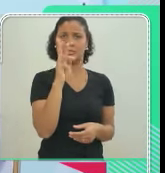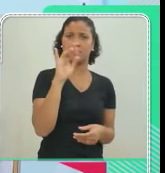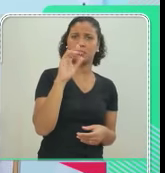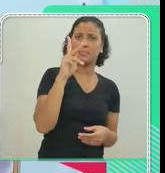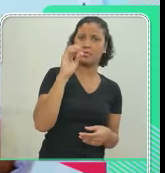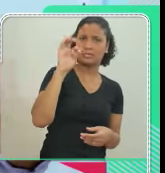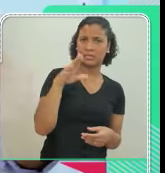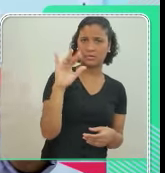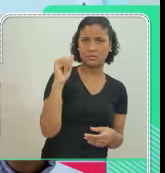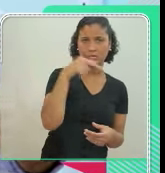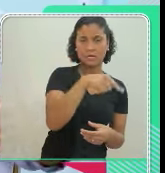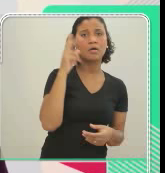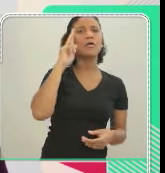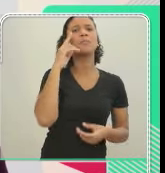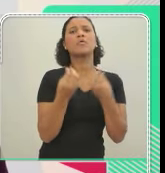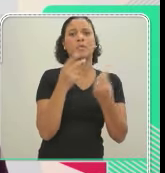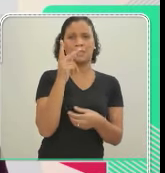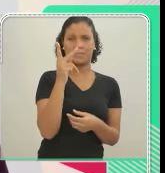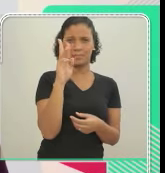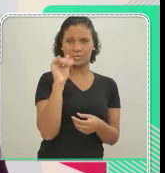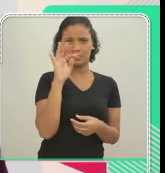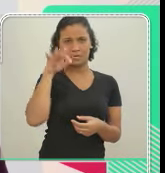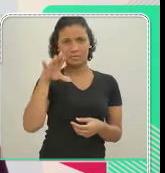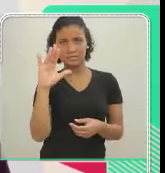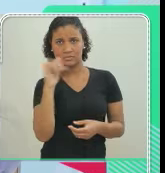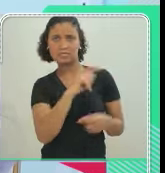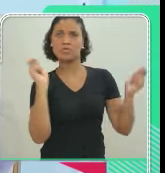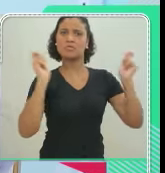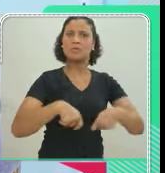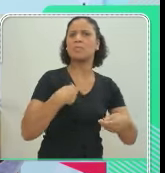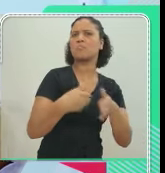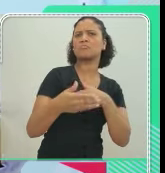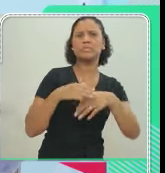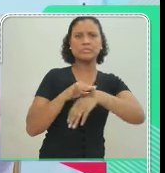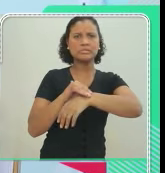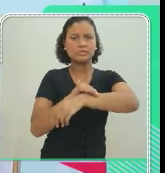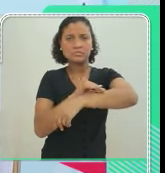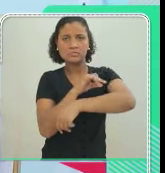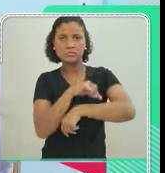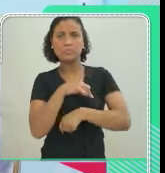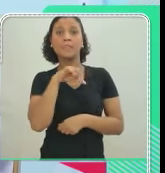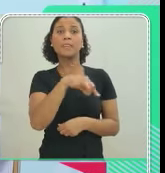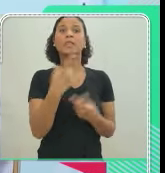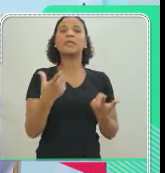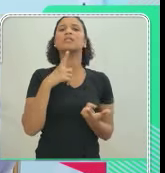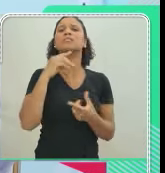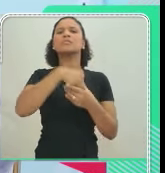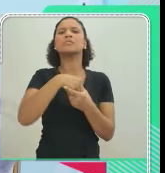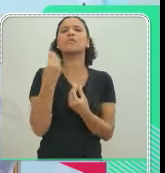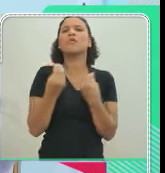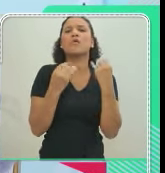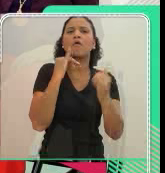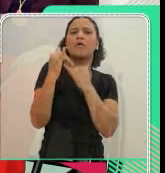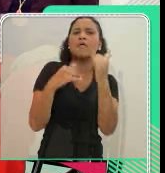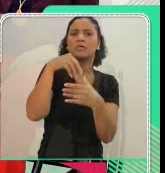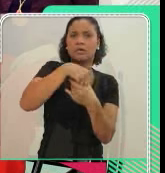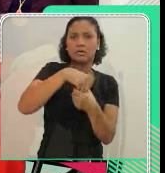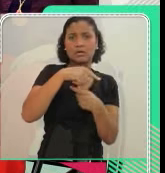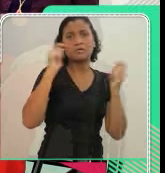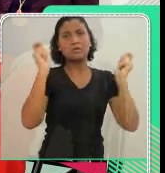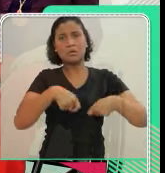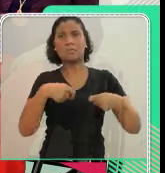pluripotência induzida, lembrando que a pluripotência é essa capacidade de virar qualquer tecido, e essa capacidade foi induzida por essa receita, por